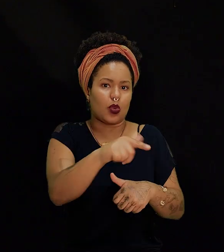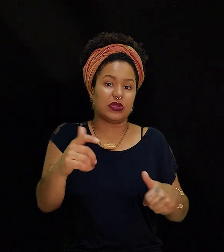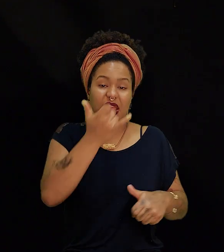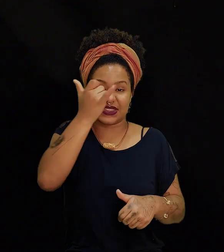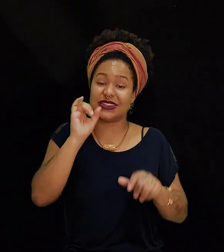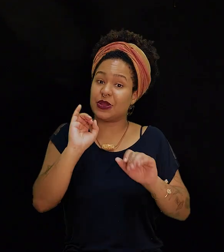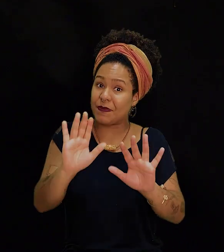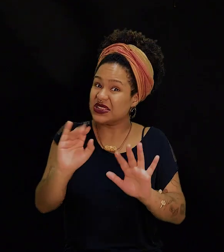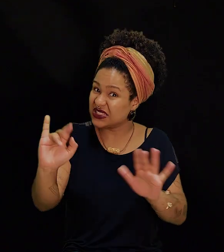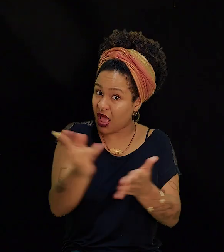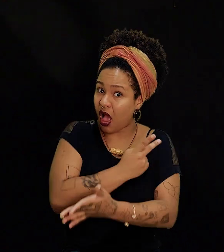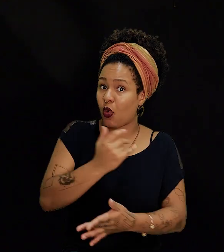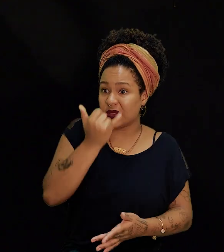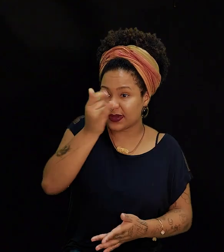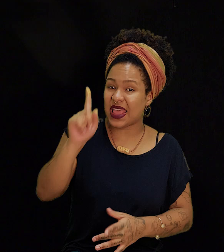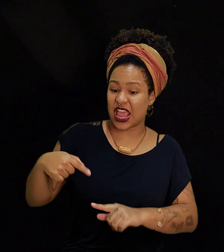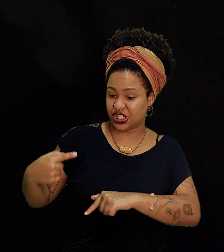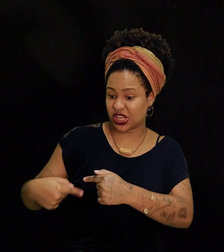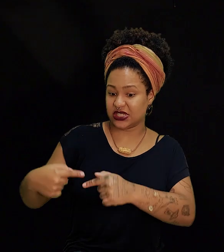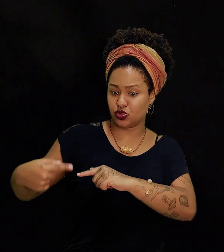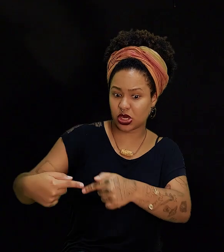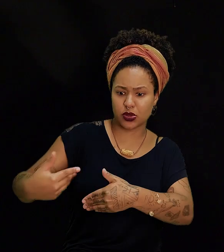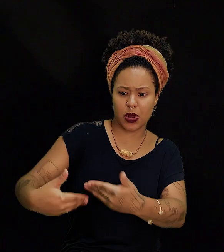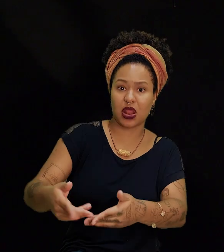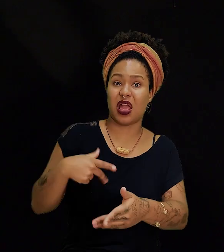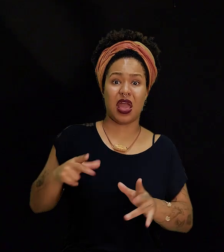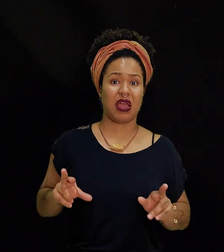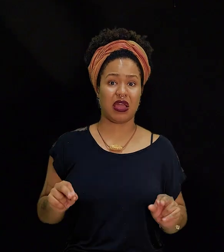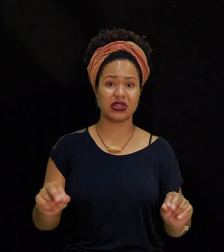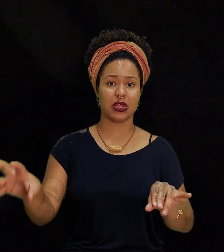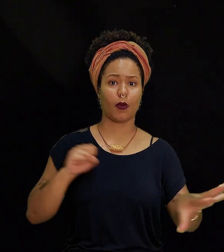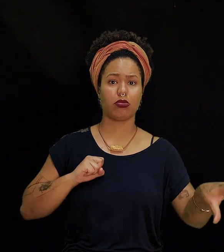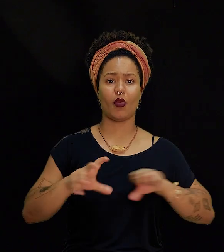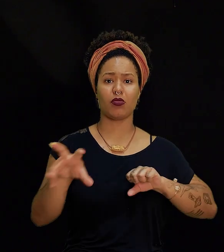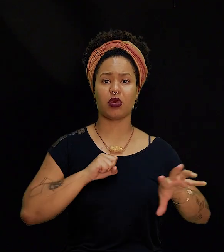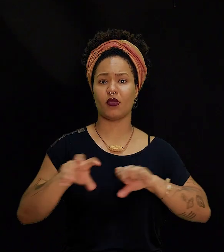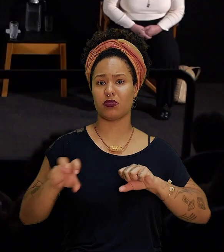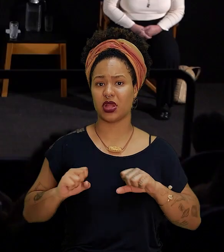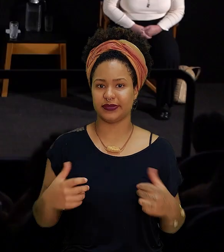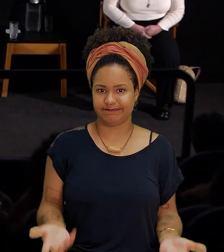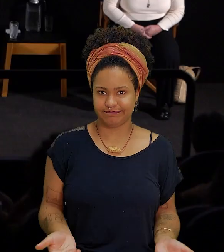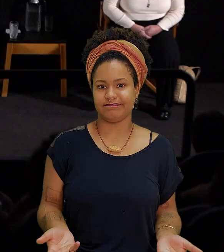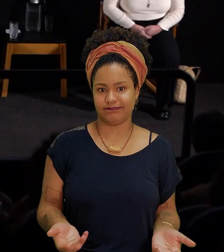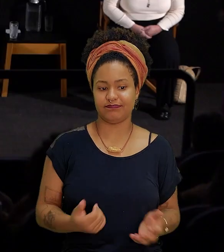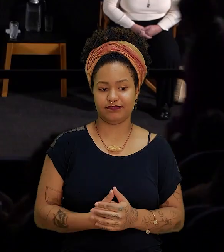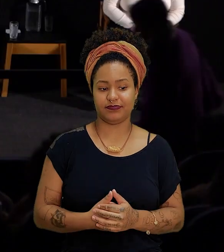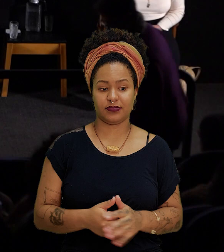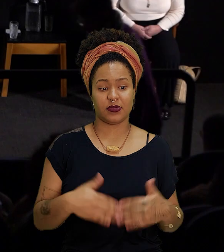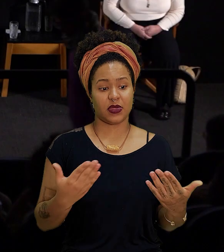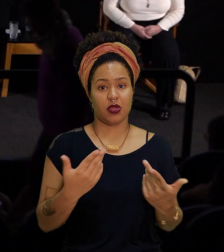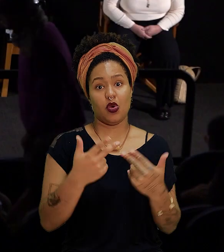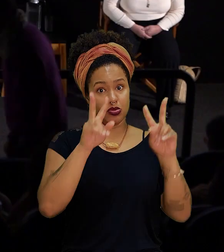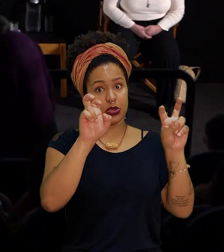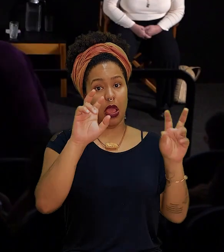causa um acidente. Mas, se causar um, são gerações de câncer, né? Tem dois casos, né? Chernobyl e